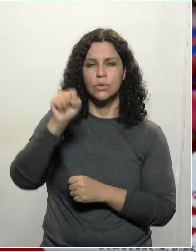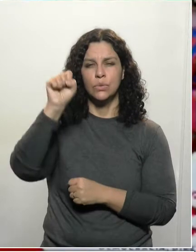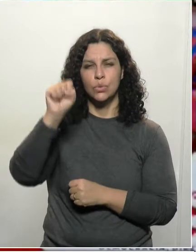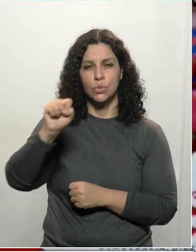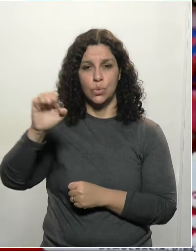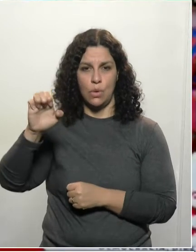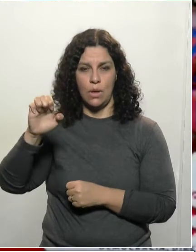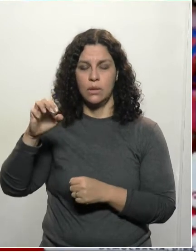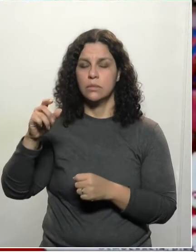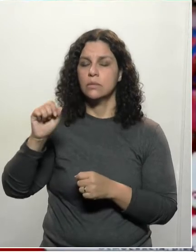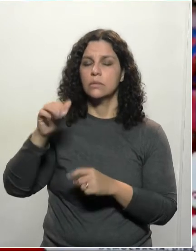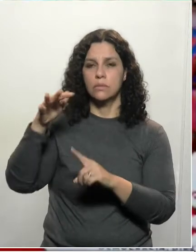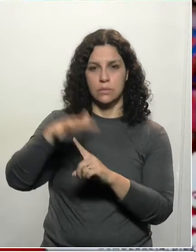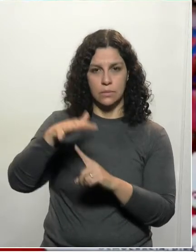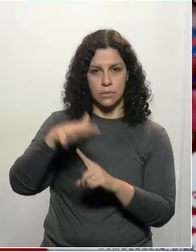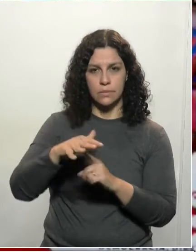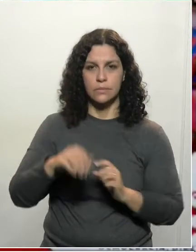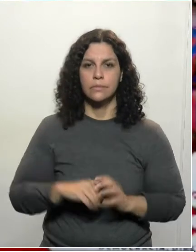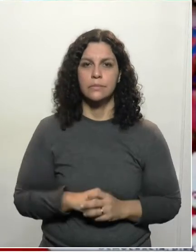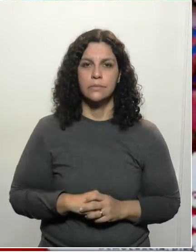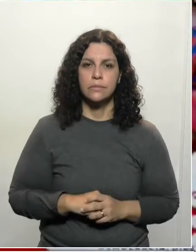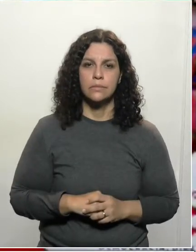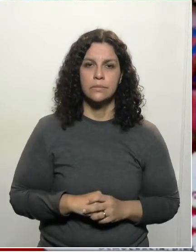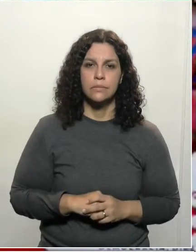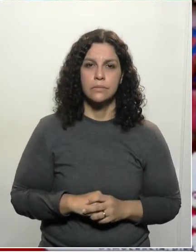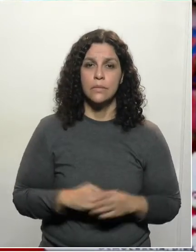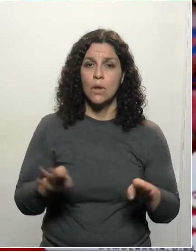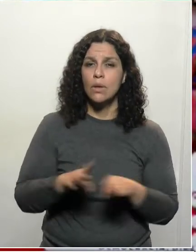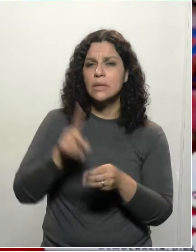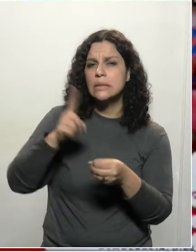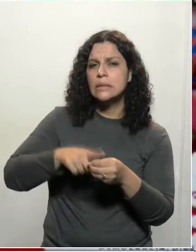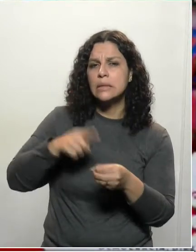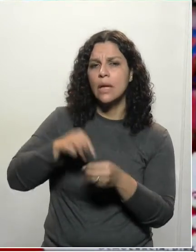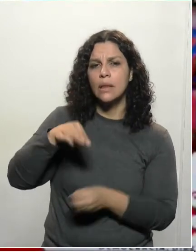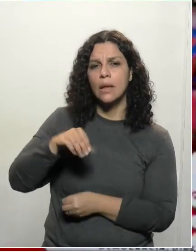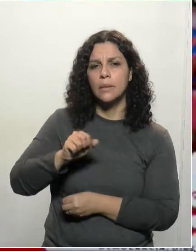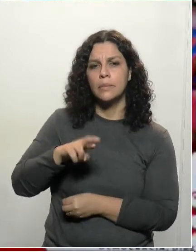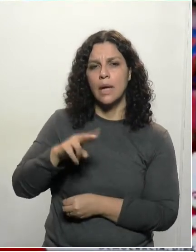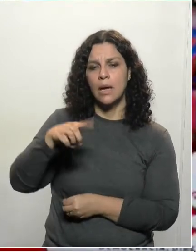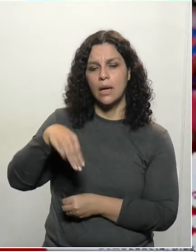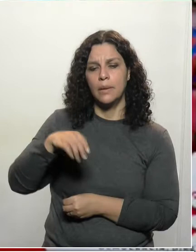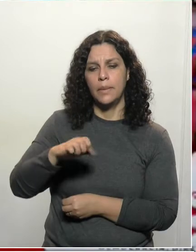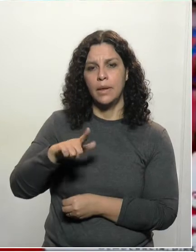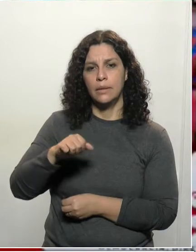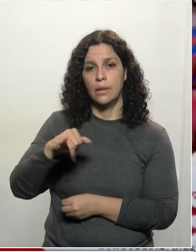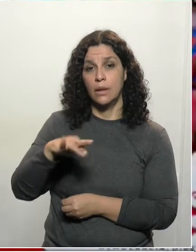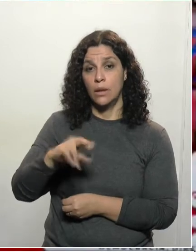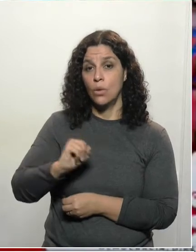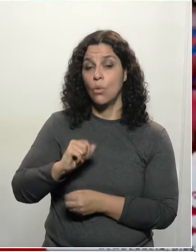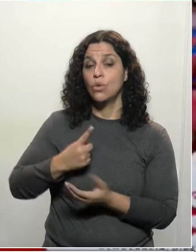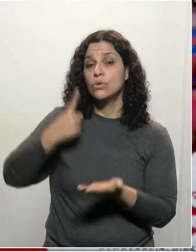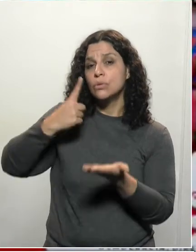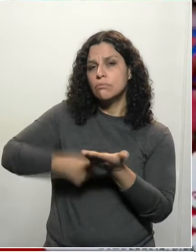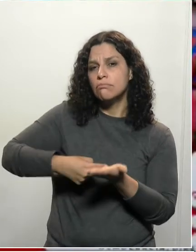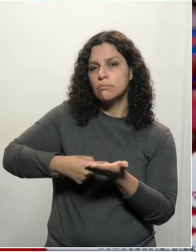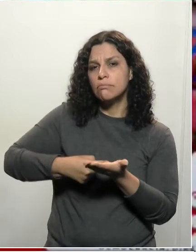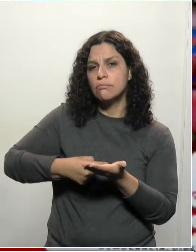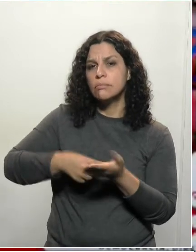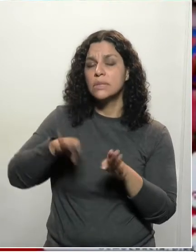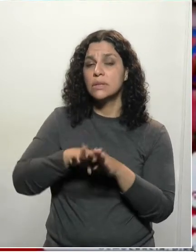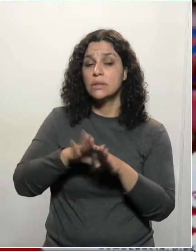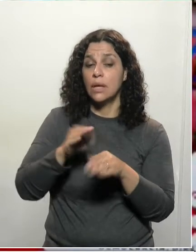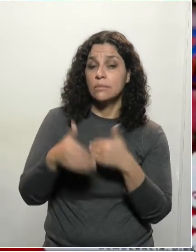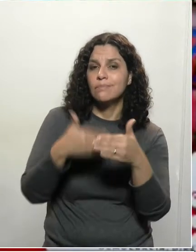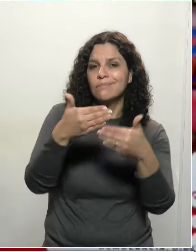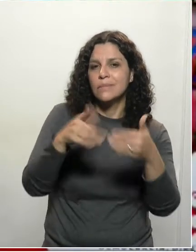sudoeste do Paraná, principalmente do município de Marmeleiro, que está hoje numa campanha, desenvolvendo